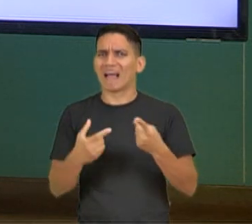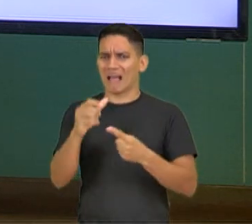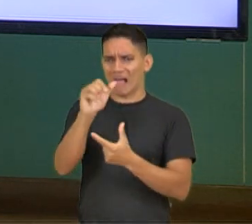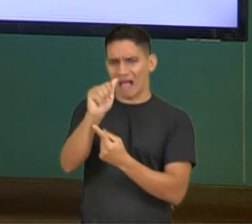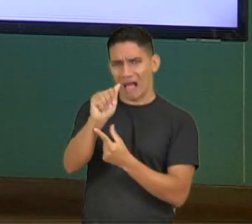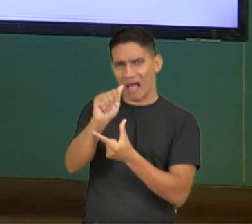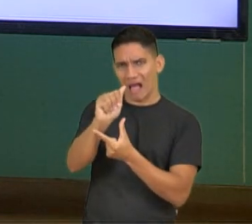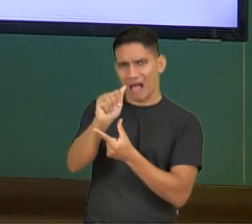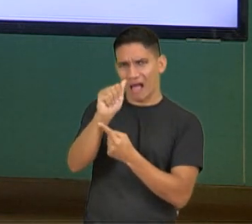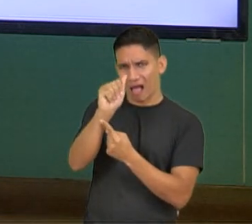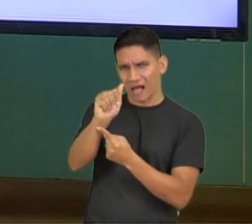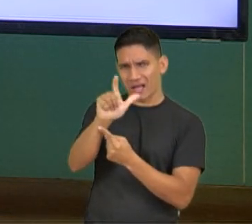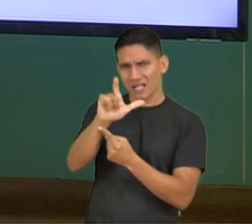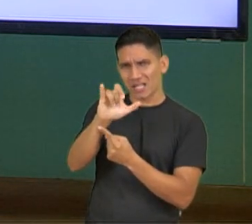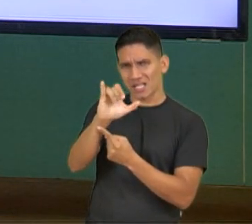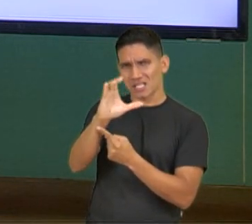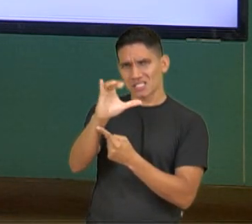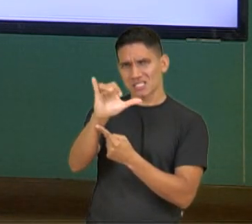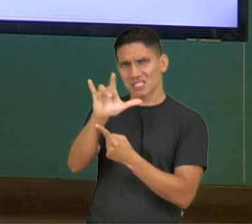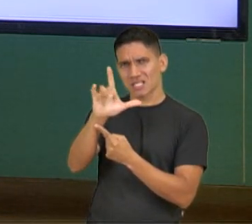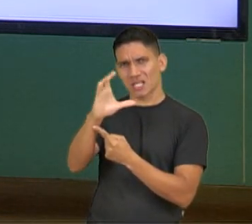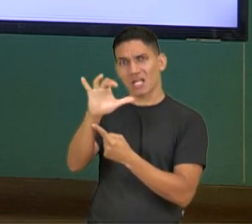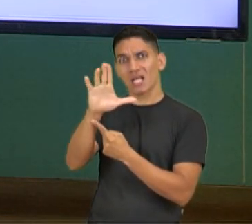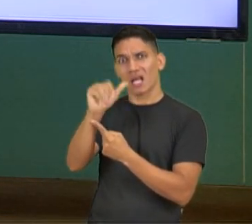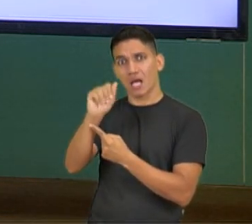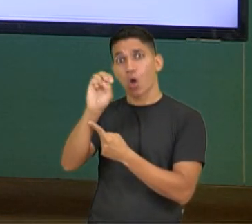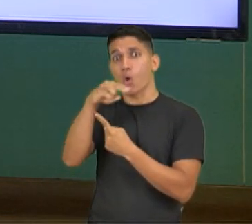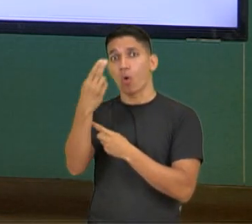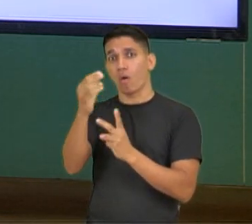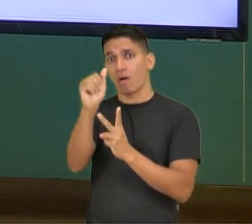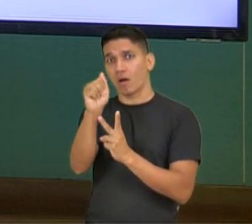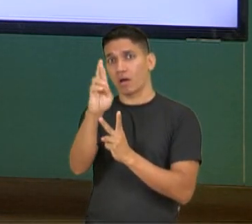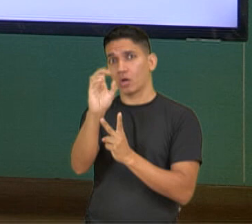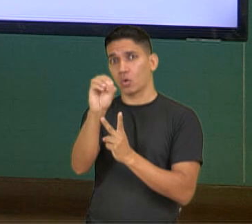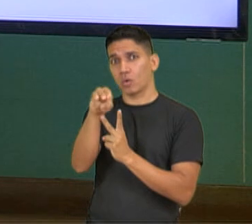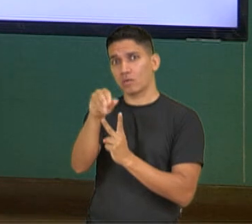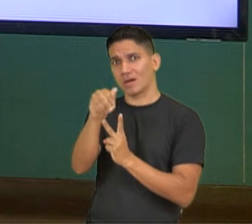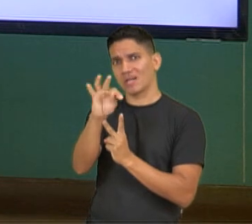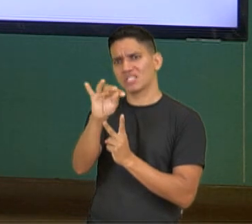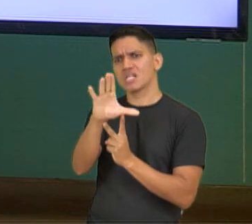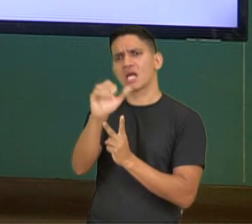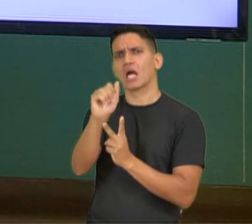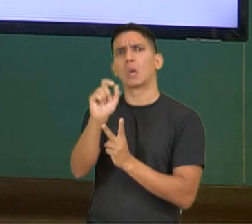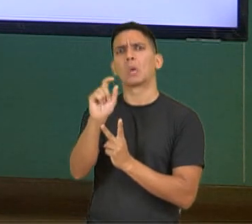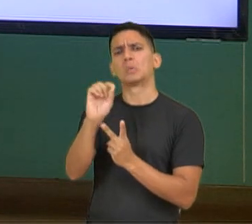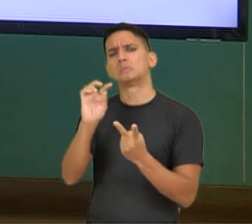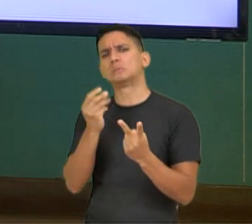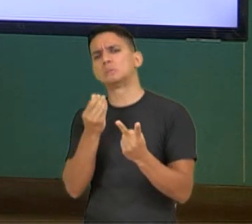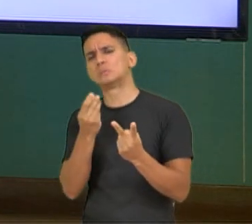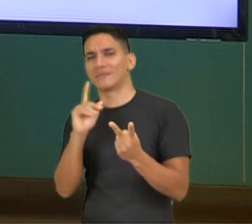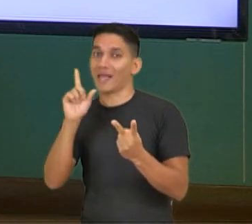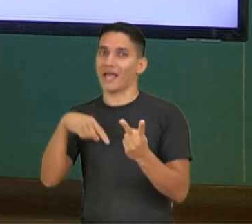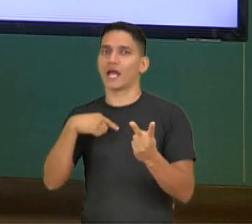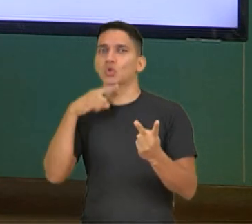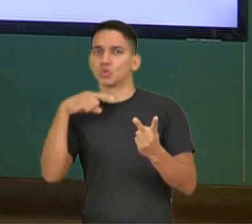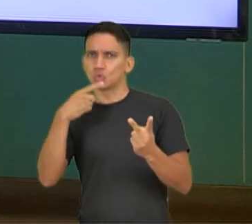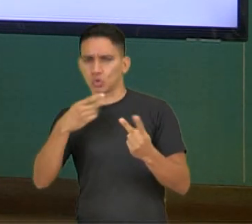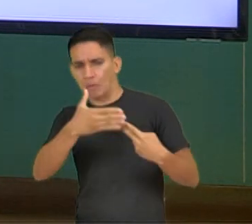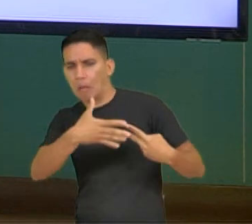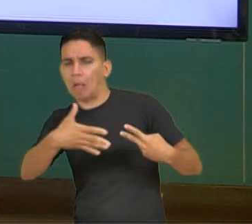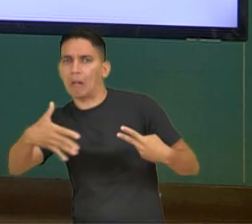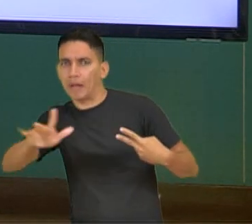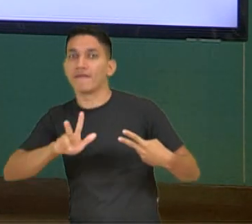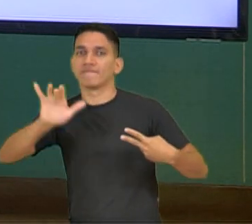ou aromática? São alguns questionamentos pertinentes desta aula que nós vamos respondendo